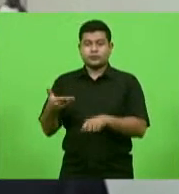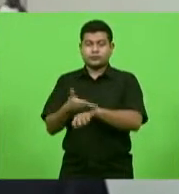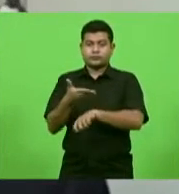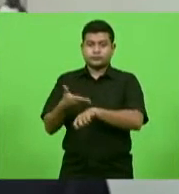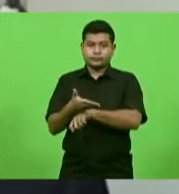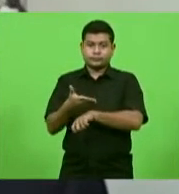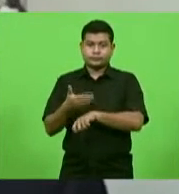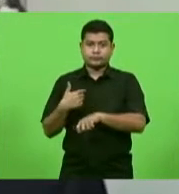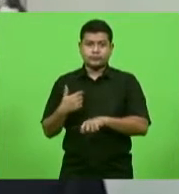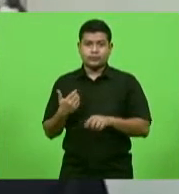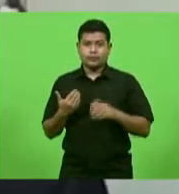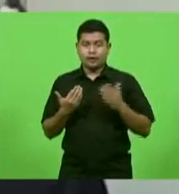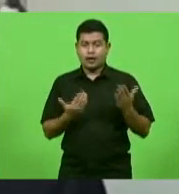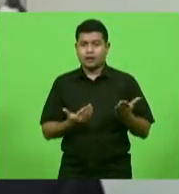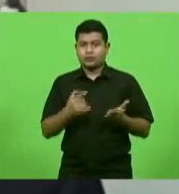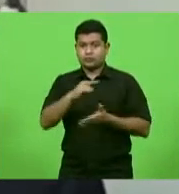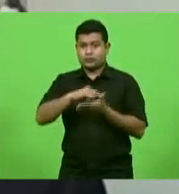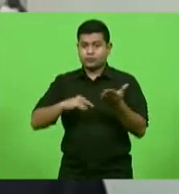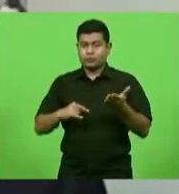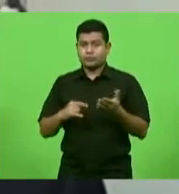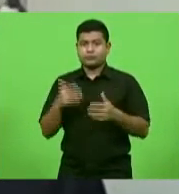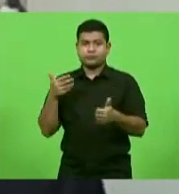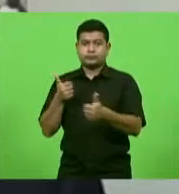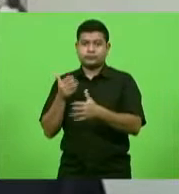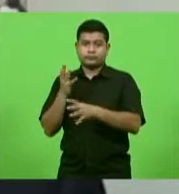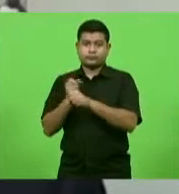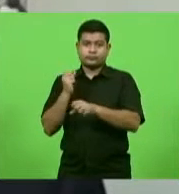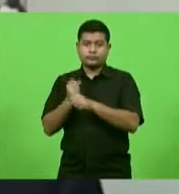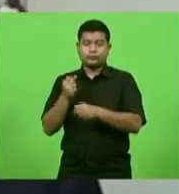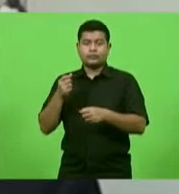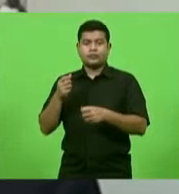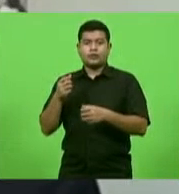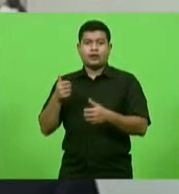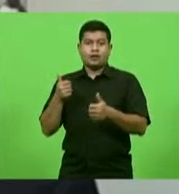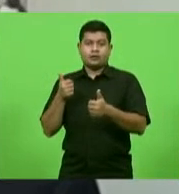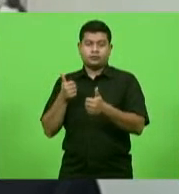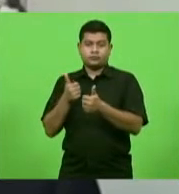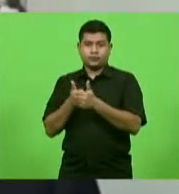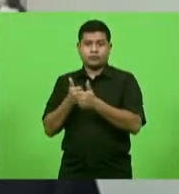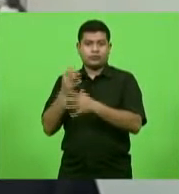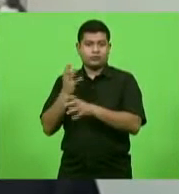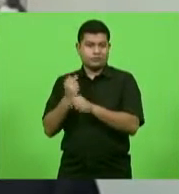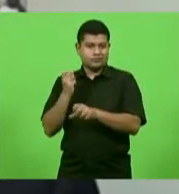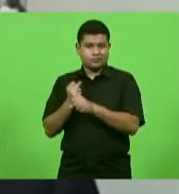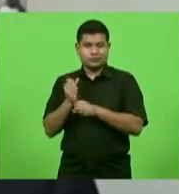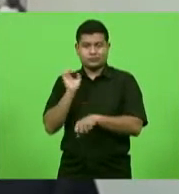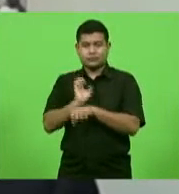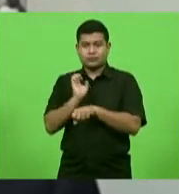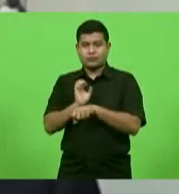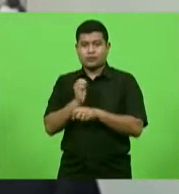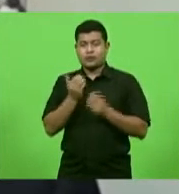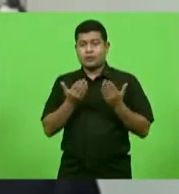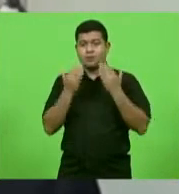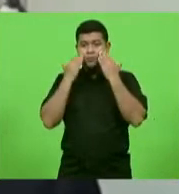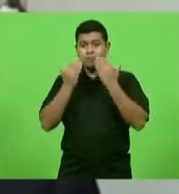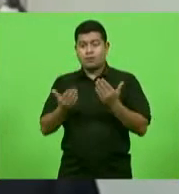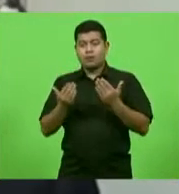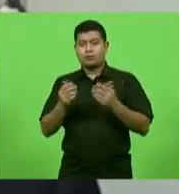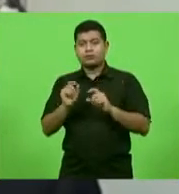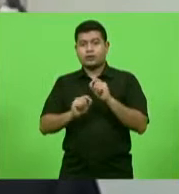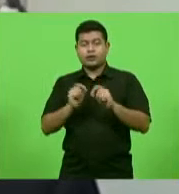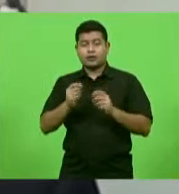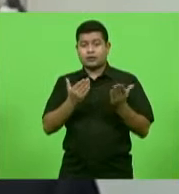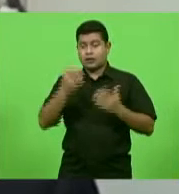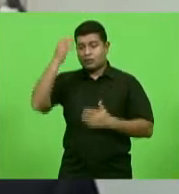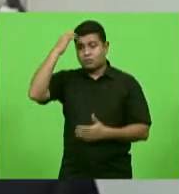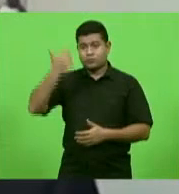o documento emanado do Tribunal de Contas do Estado, juntado pela defesa do governador, atesta a sua inocência no caso da compra